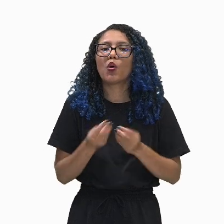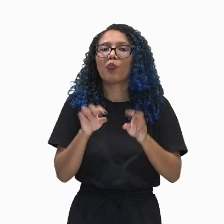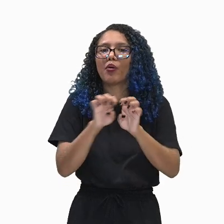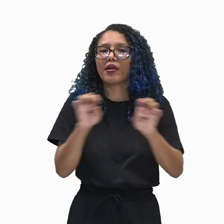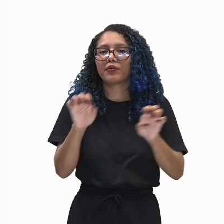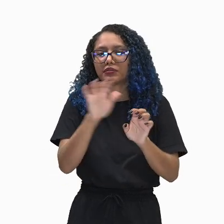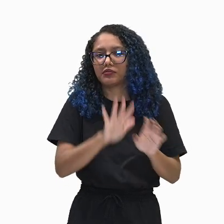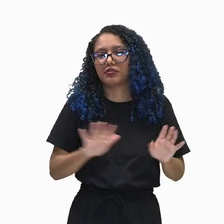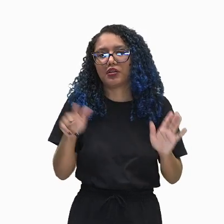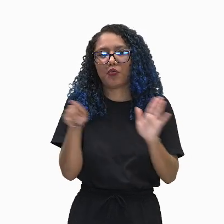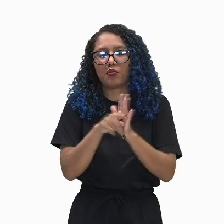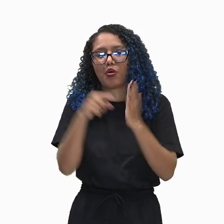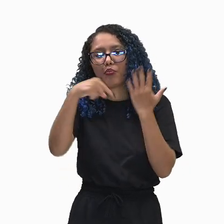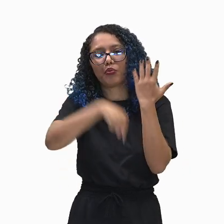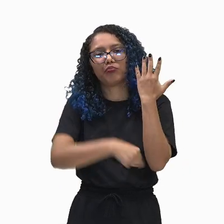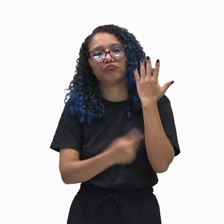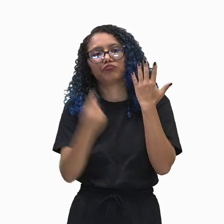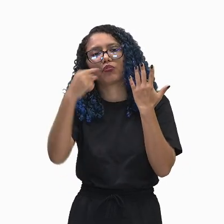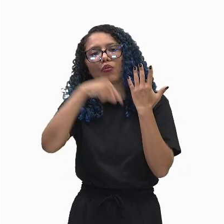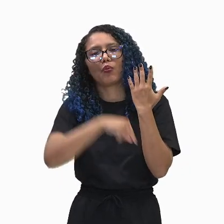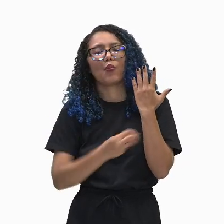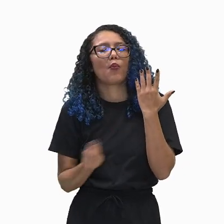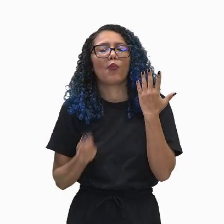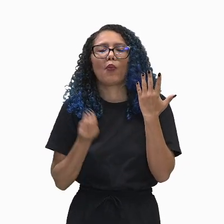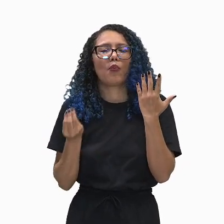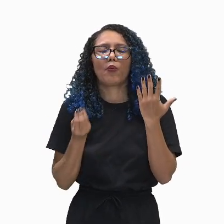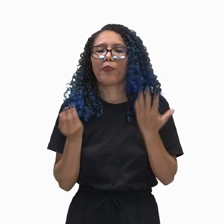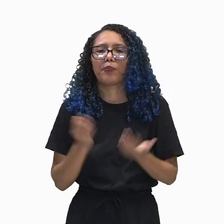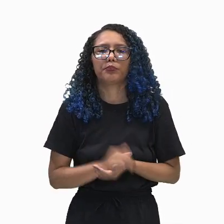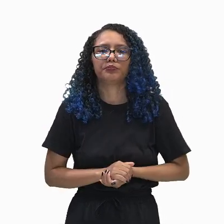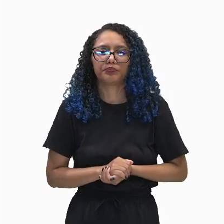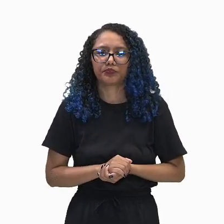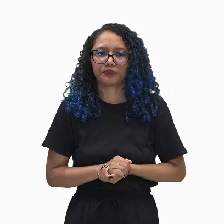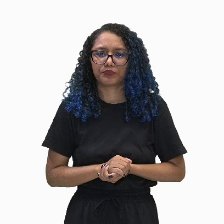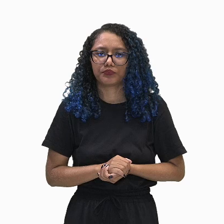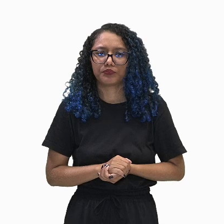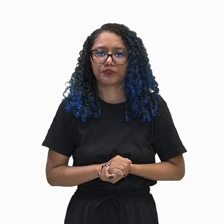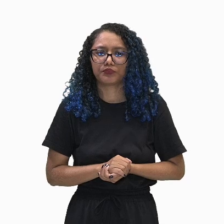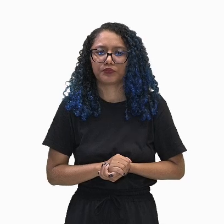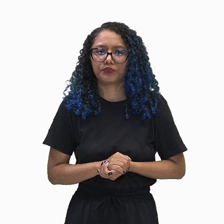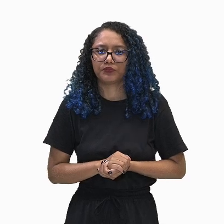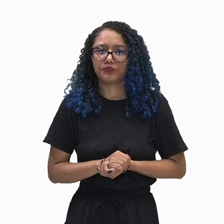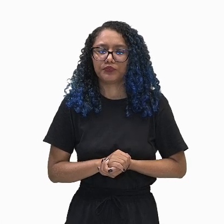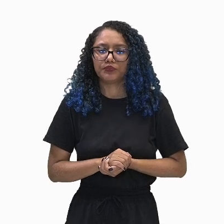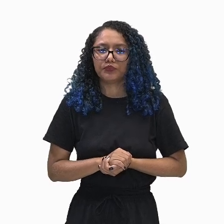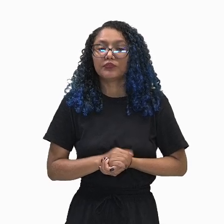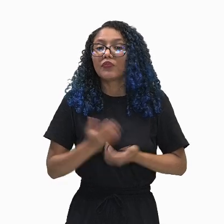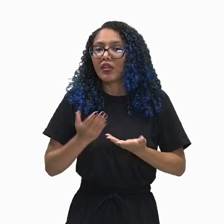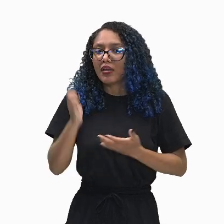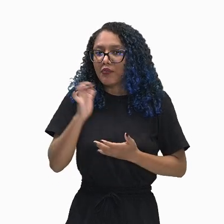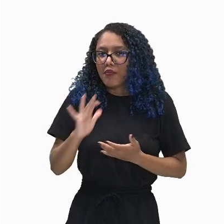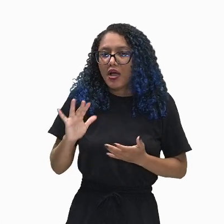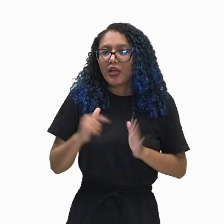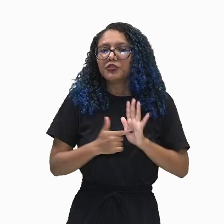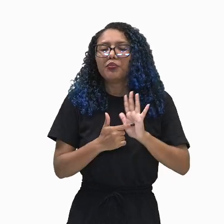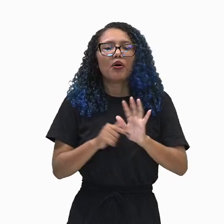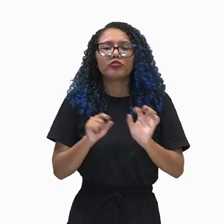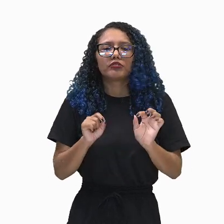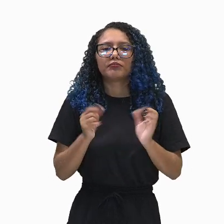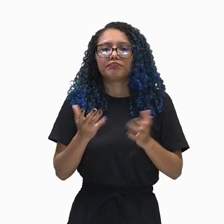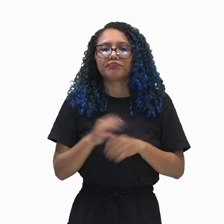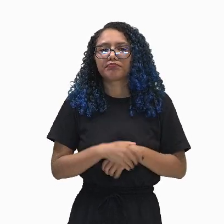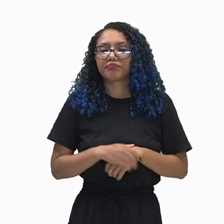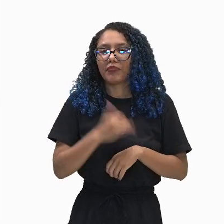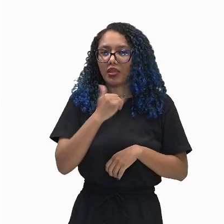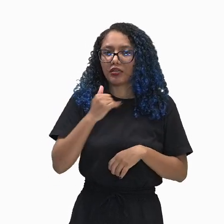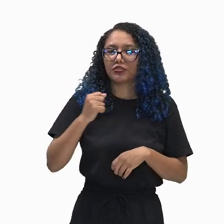da fotossíntese. Como eu falei para vocês, o nosso esquema didático está considerando que a energia e o